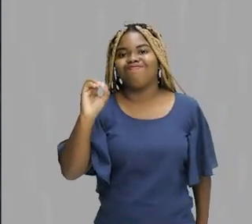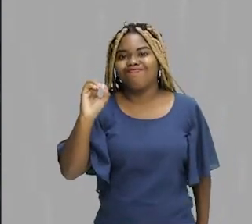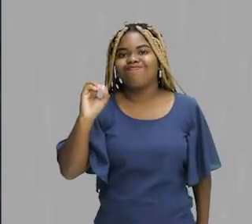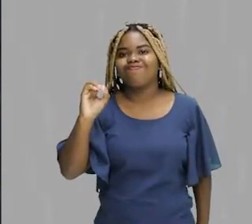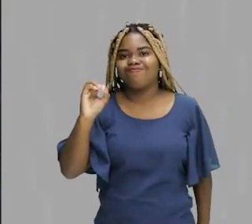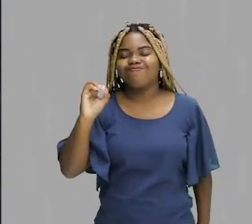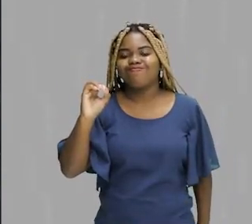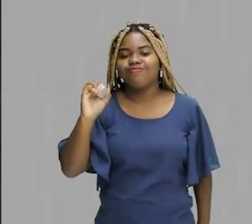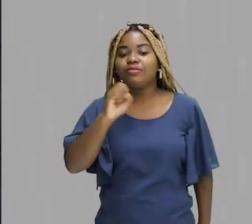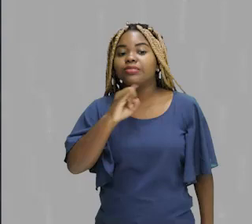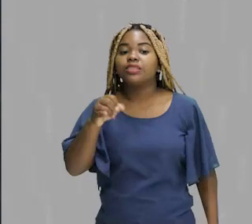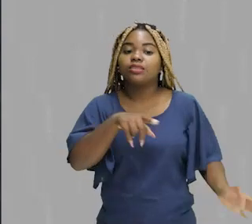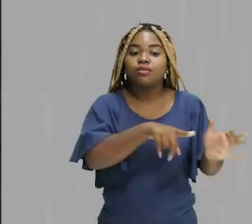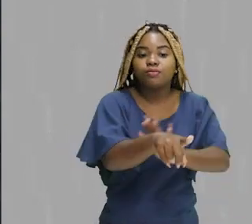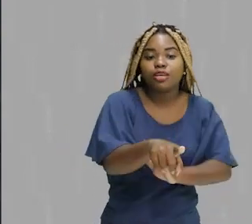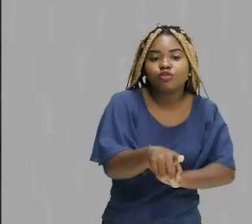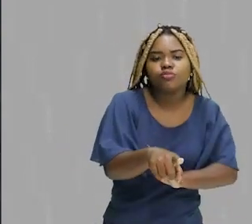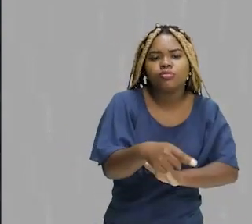aparecesse